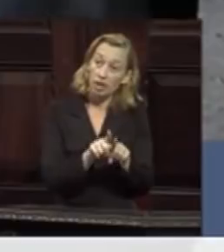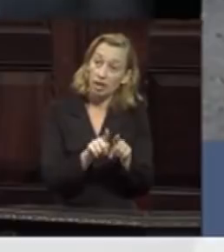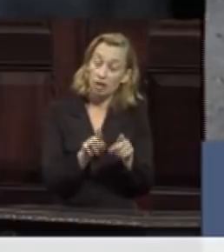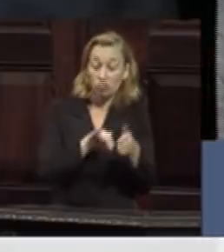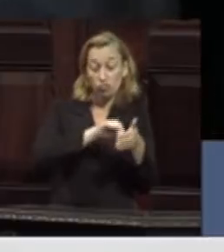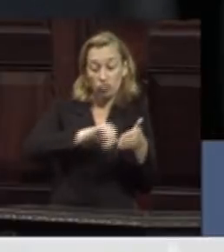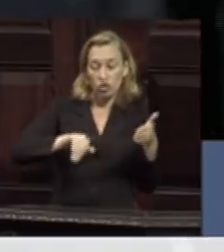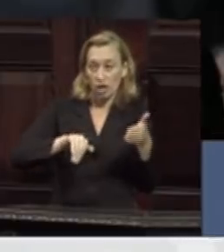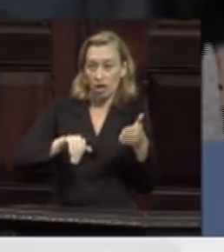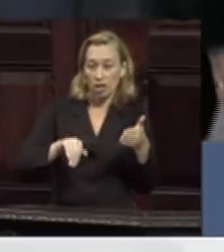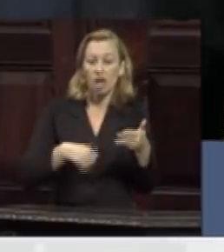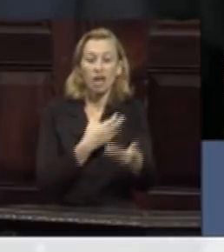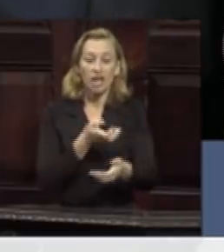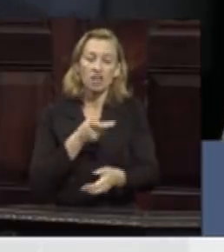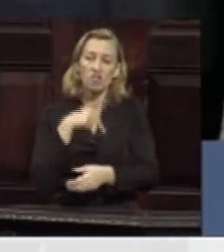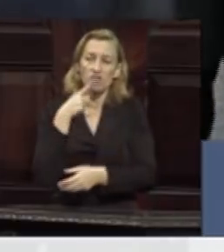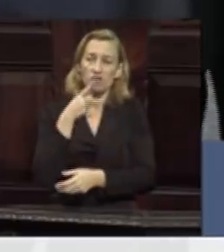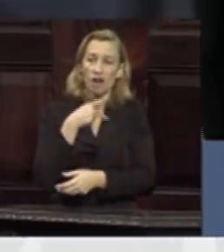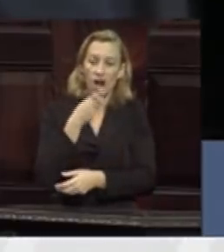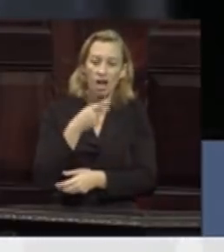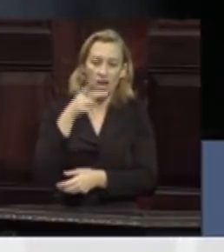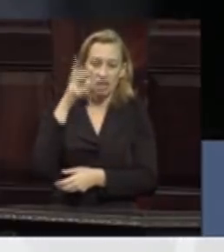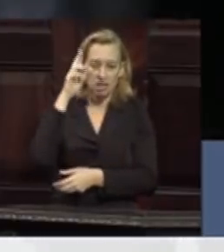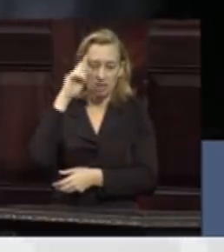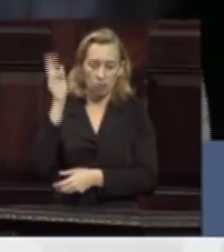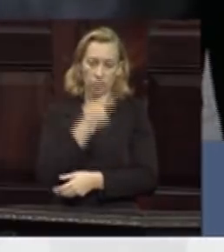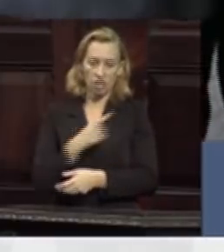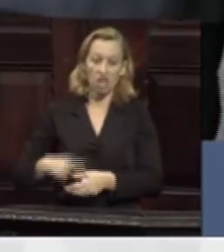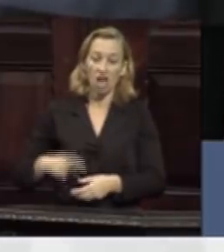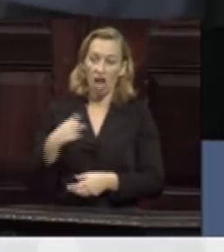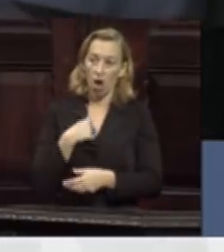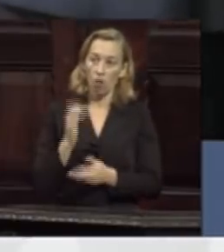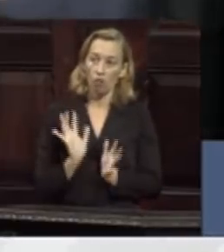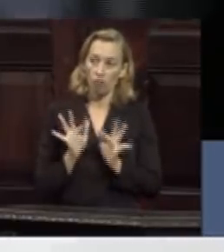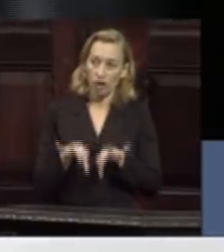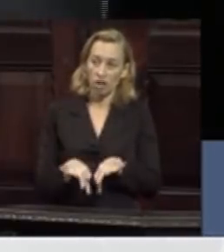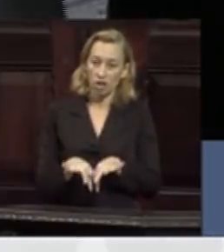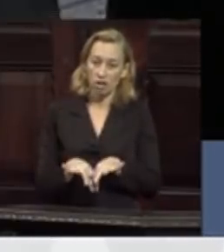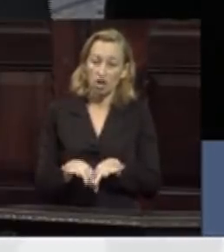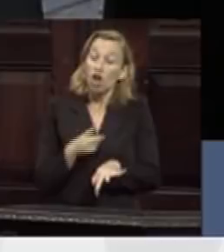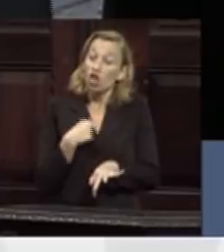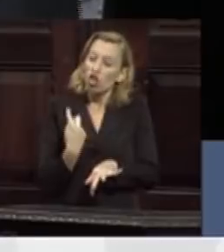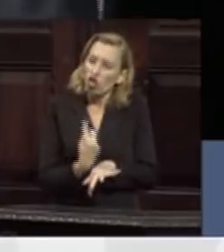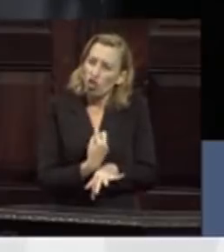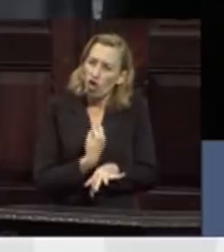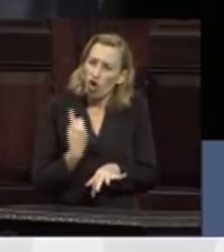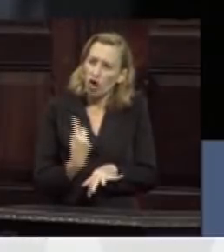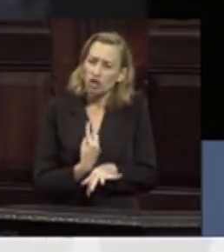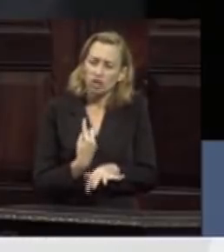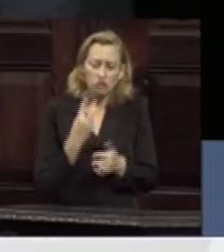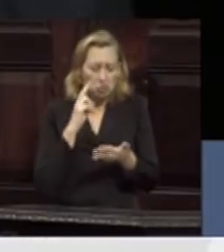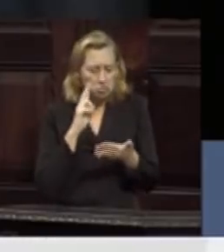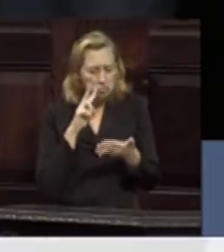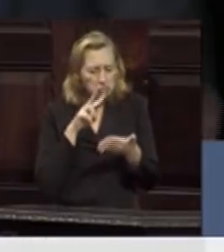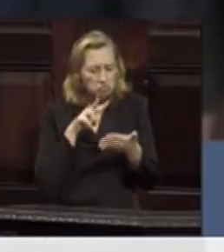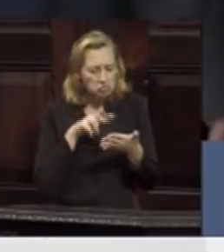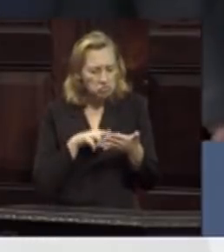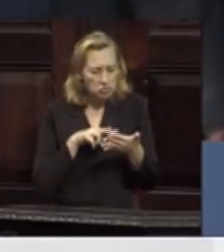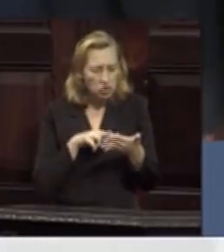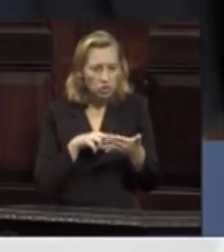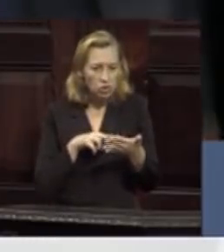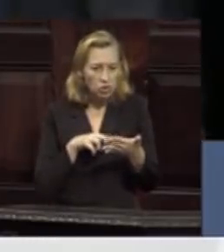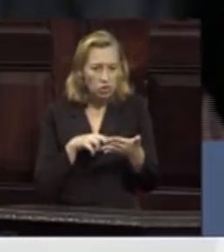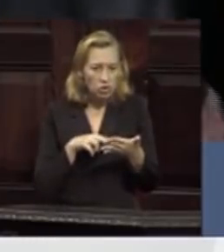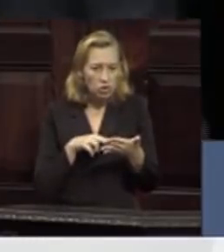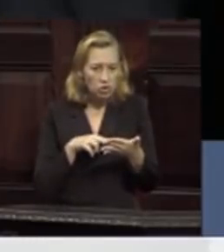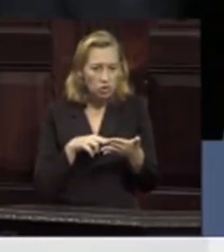preciso dizer, senhor presidente, e eu encerro, é que estamos diante de uma questão relativa